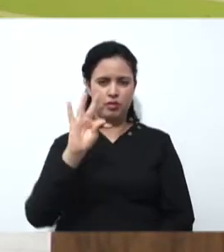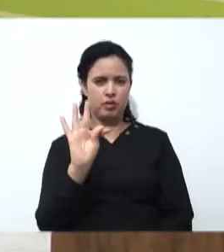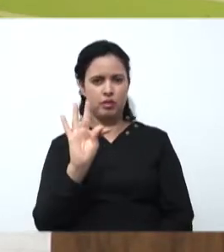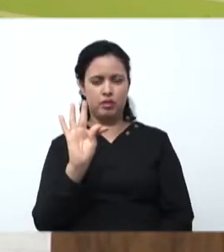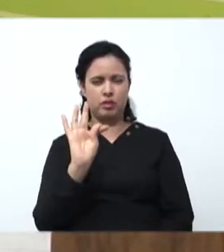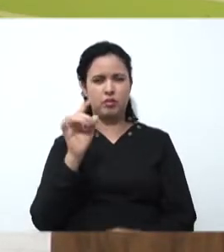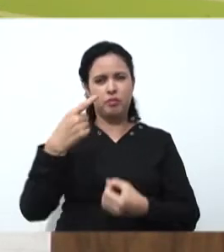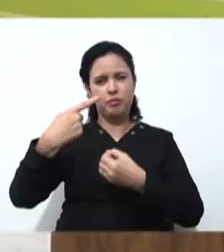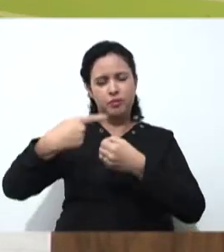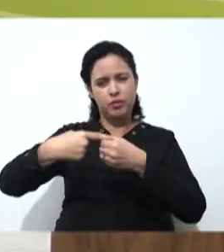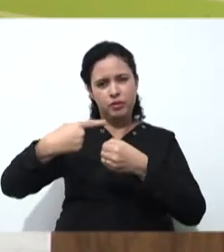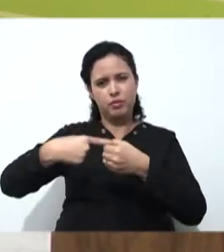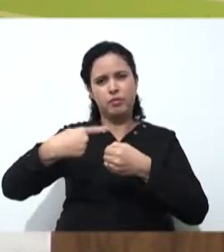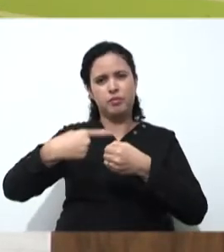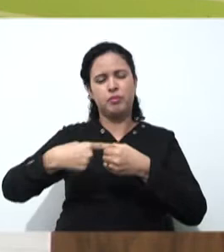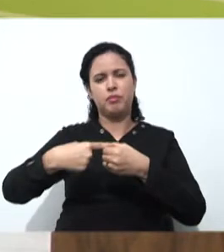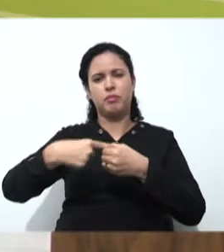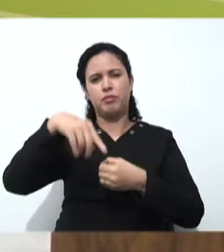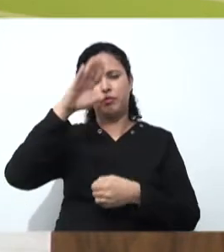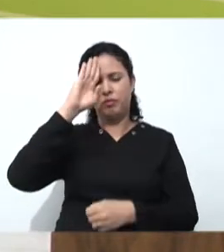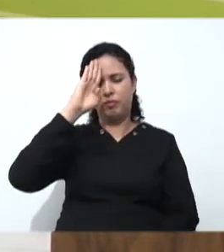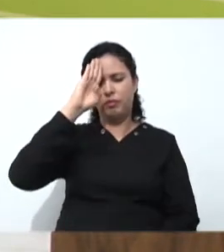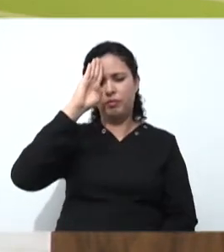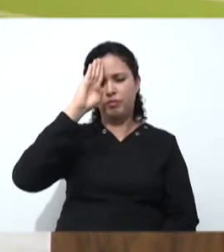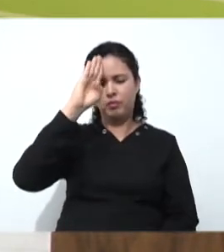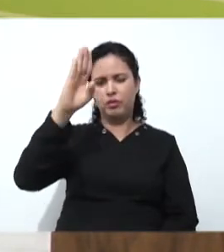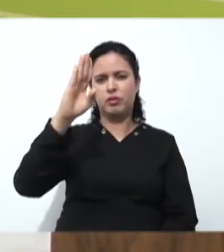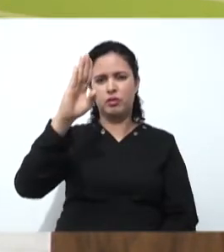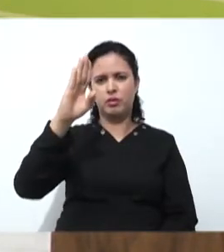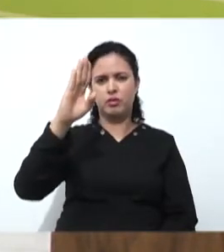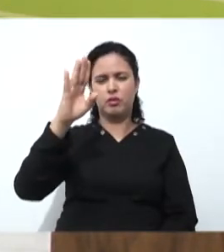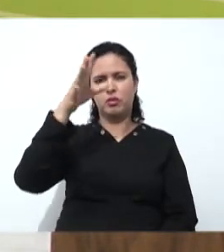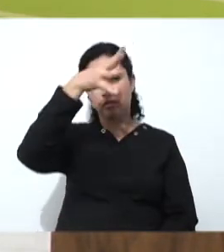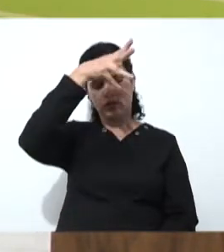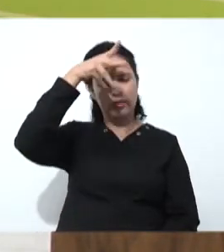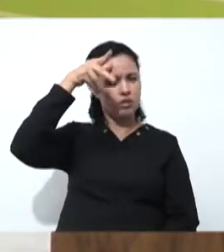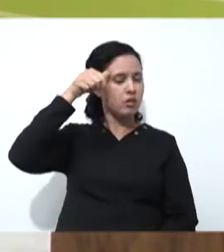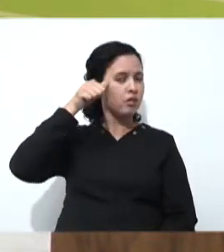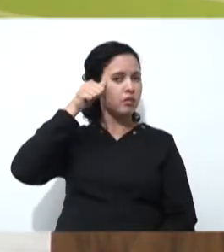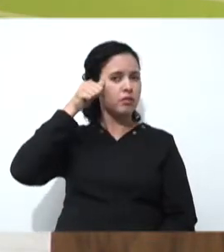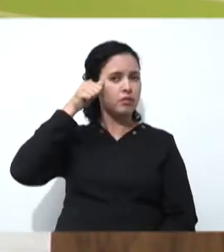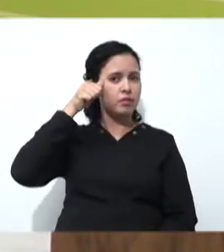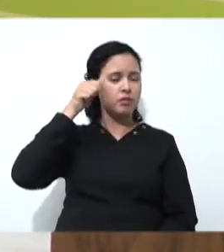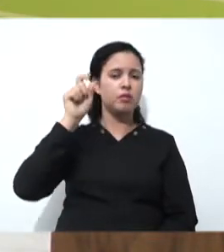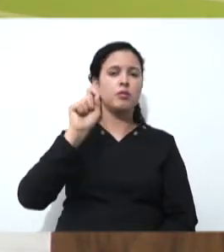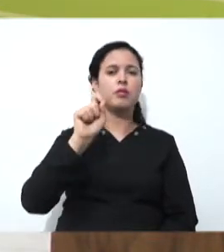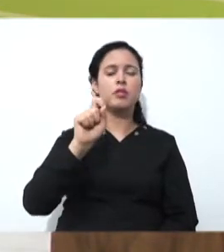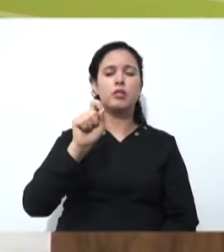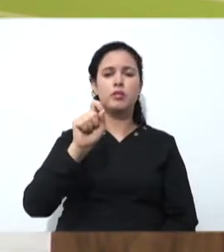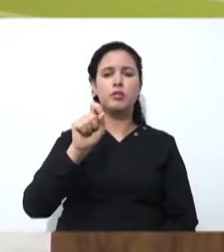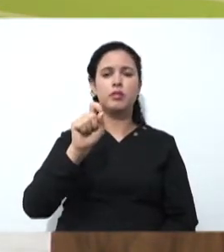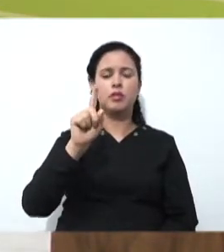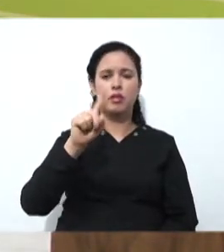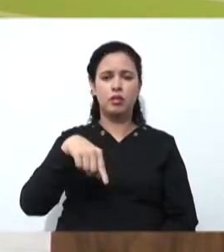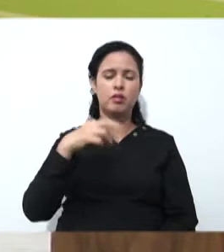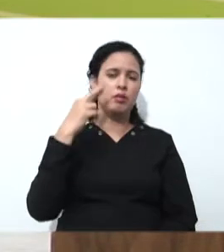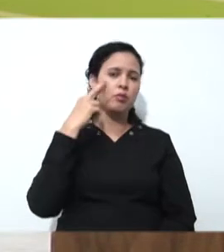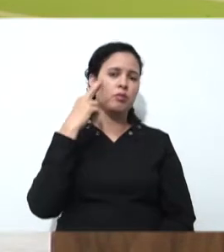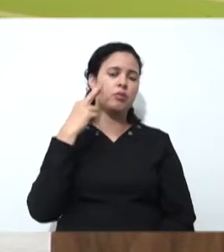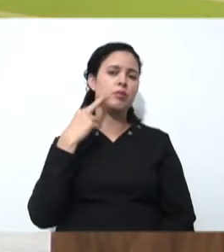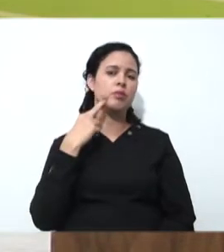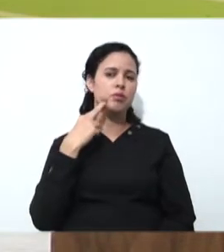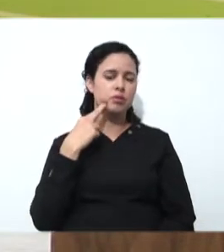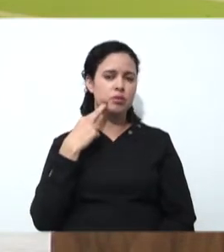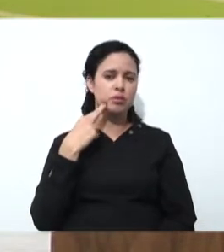nas cidades, principalmente na Amazônia Legal, né, então também é na realidade de Rondônia, né, a gente vive